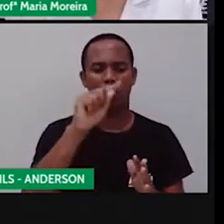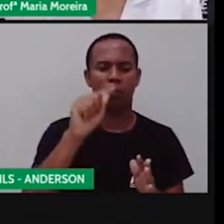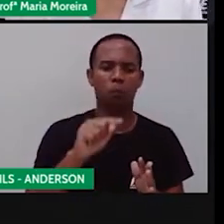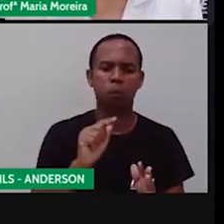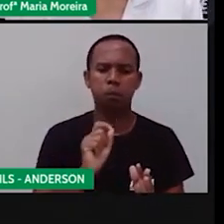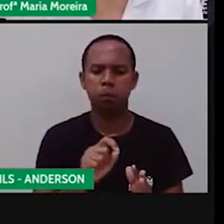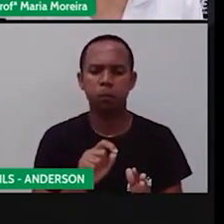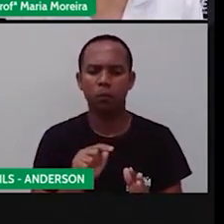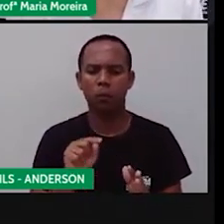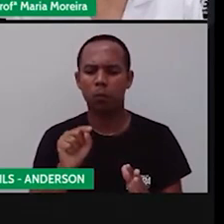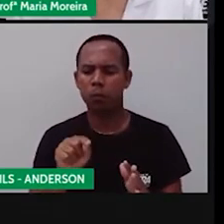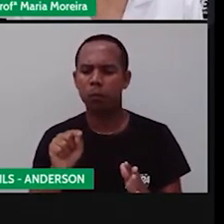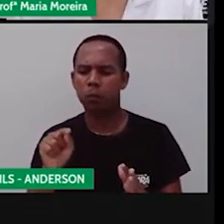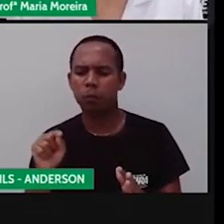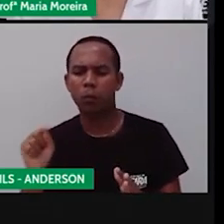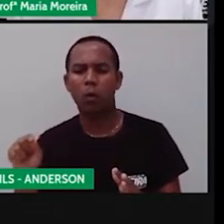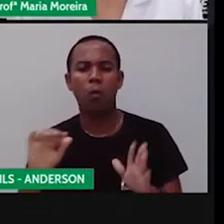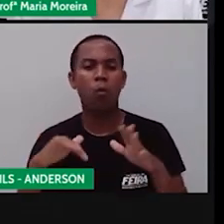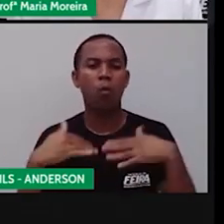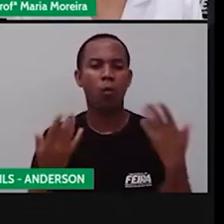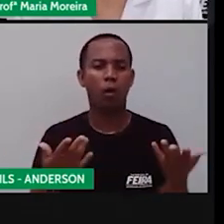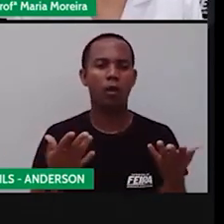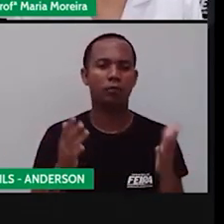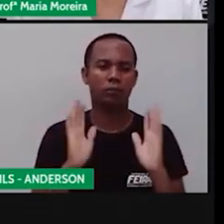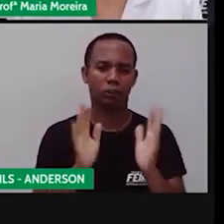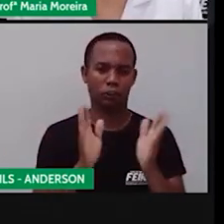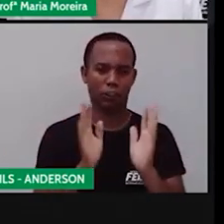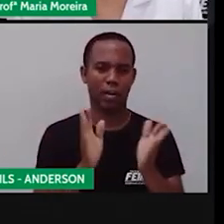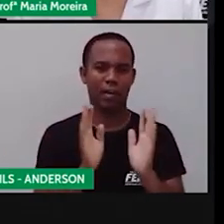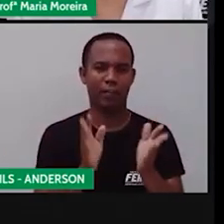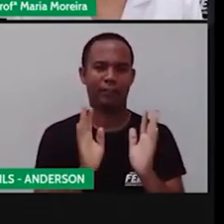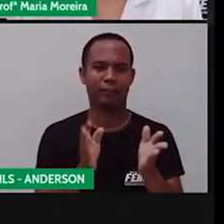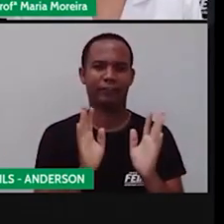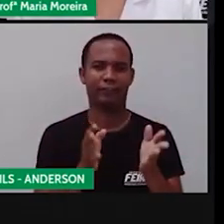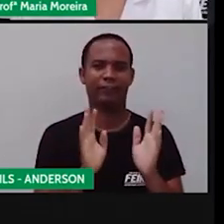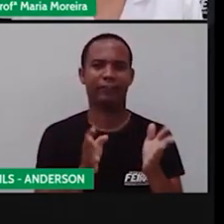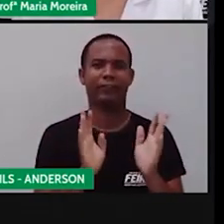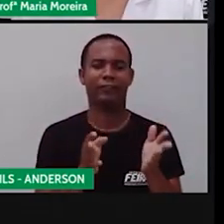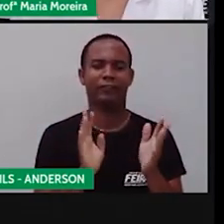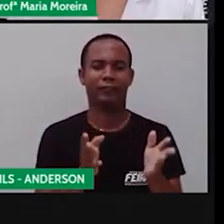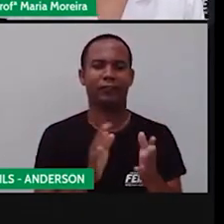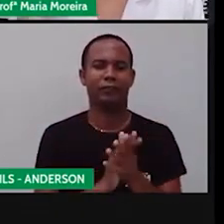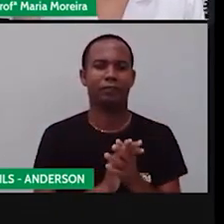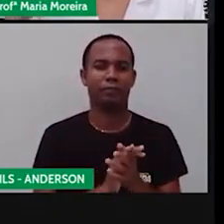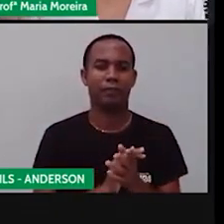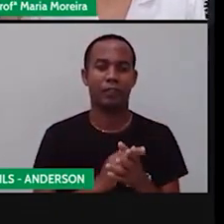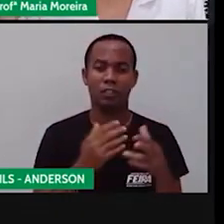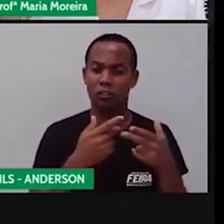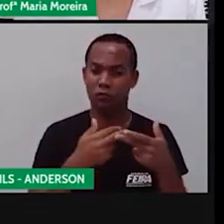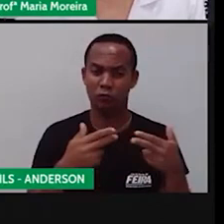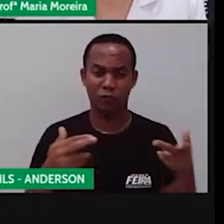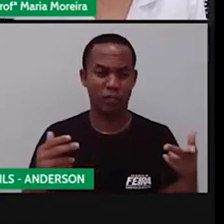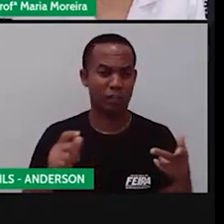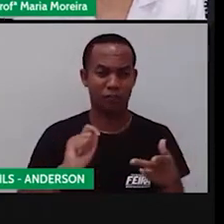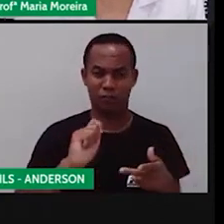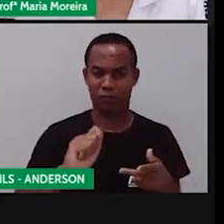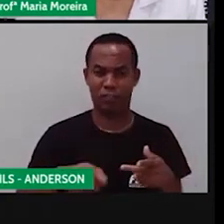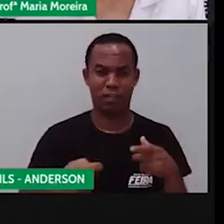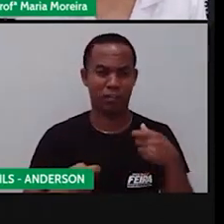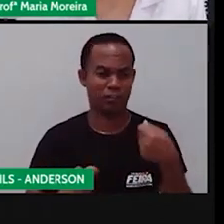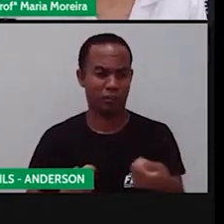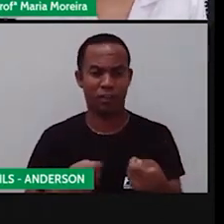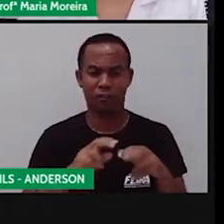já ouviram falar sobre os sinais de pontuação? Você já ouviu, Anderson, falar sobre os sinais de pontuação? Já? São vários os sinais